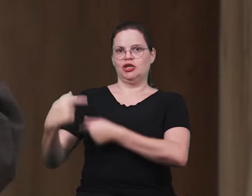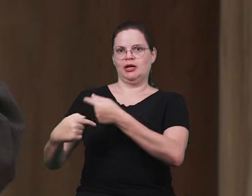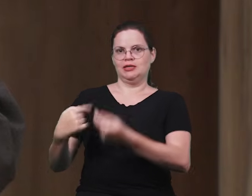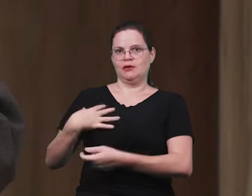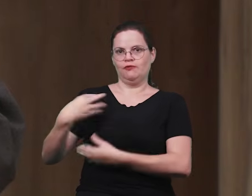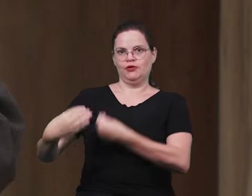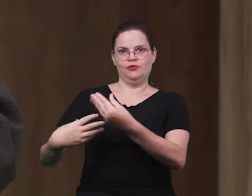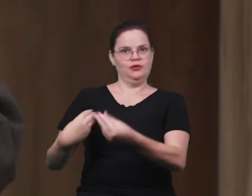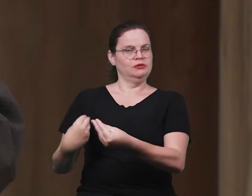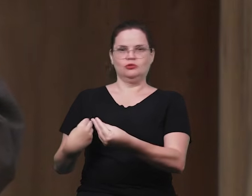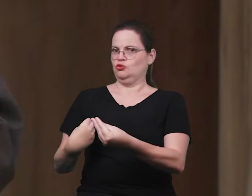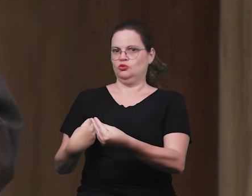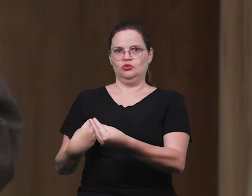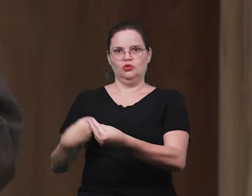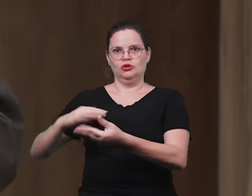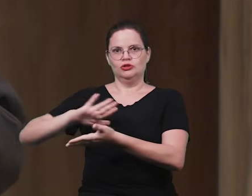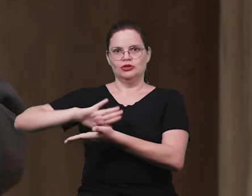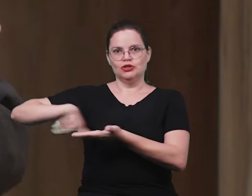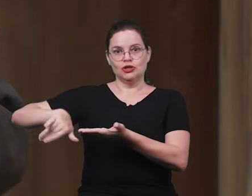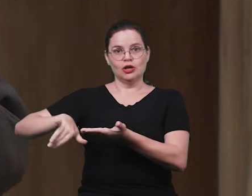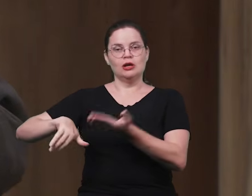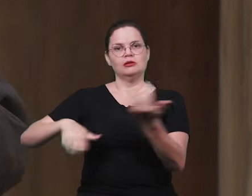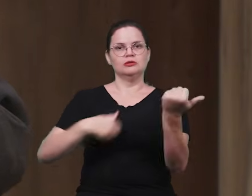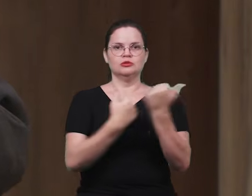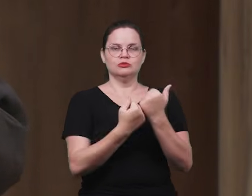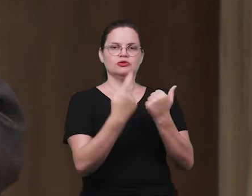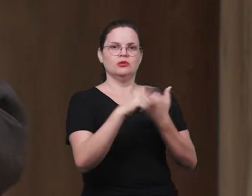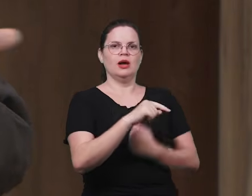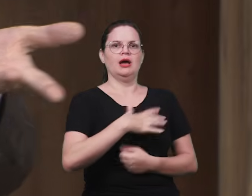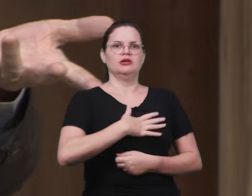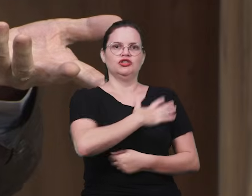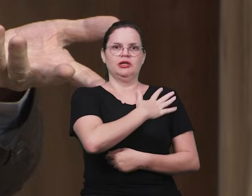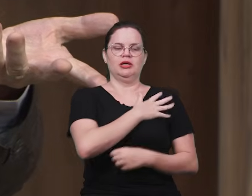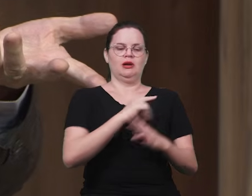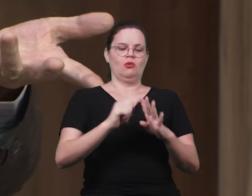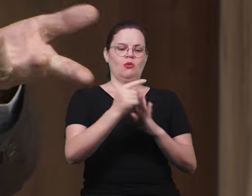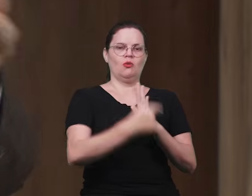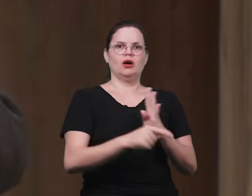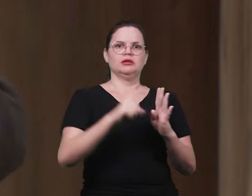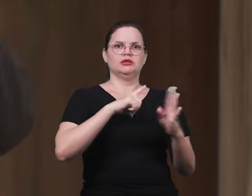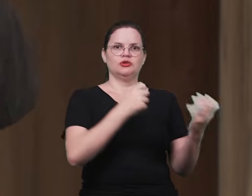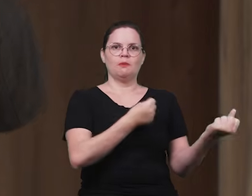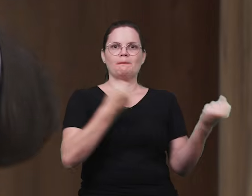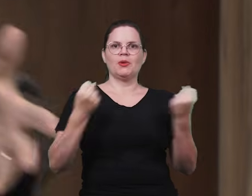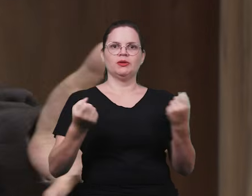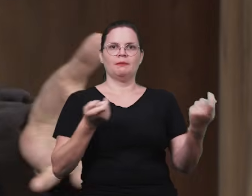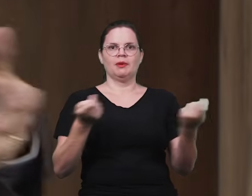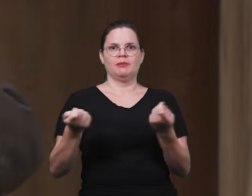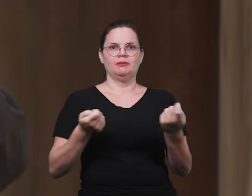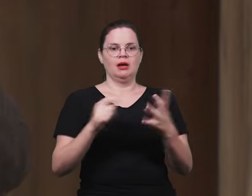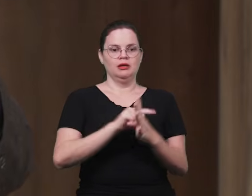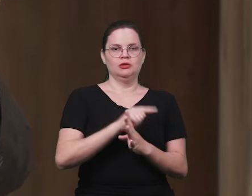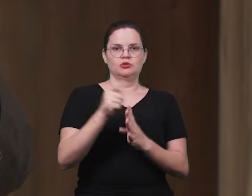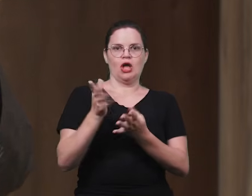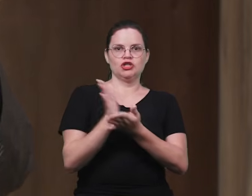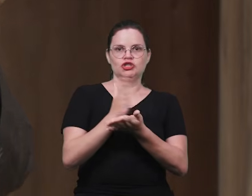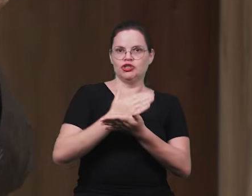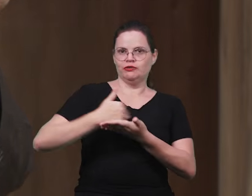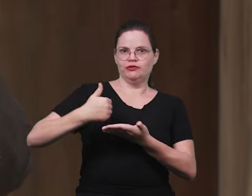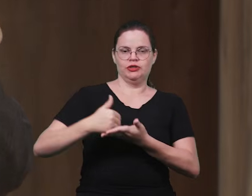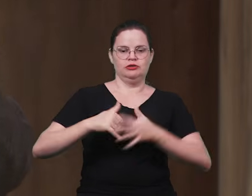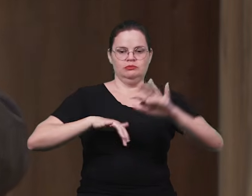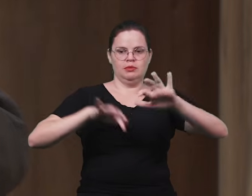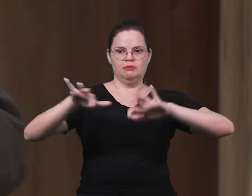passado para os seus 4 generais, que eram os 4 que tinham um poder muito grande. E eles dividiram o reino